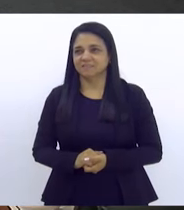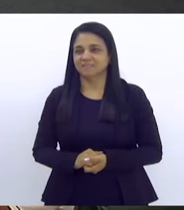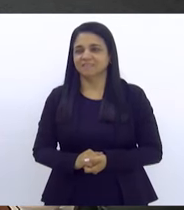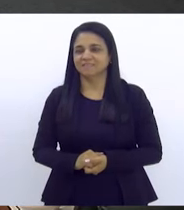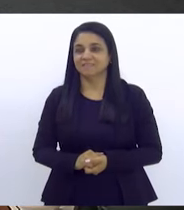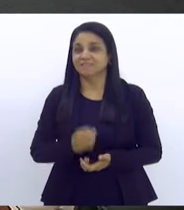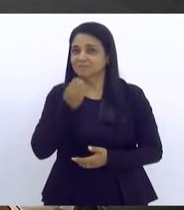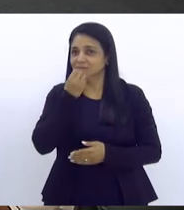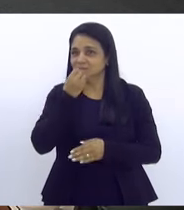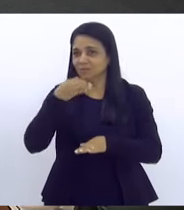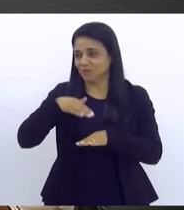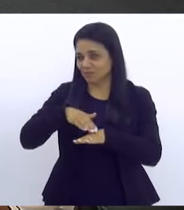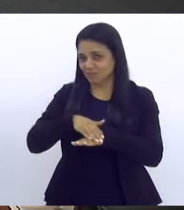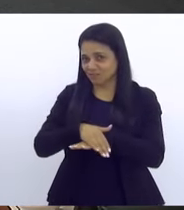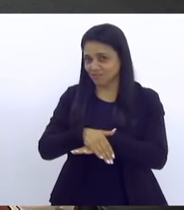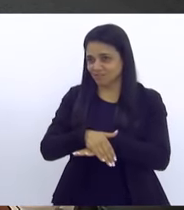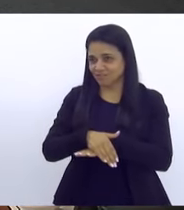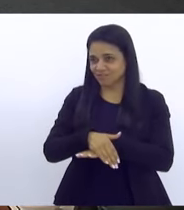Boa noite.